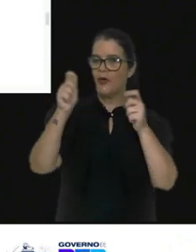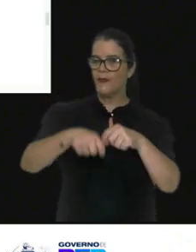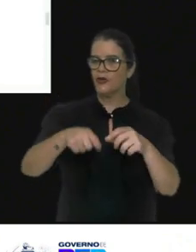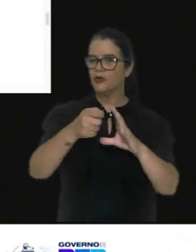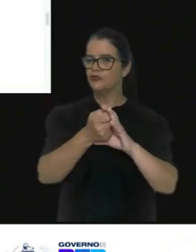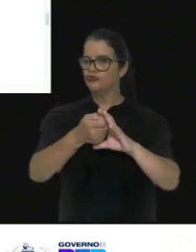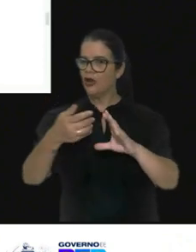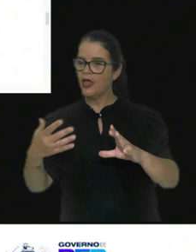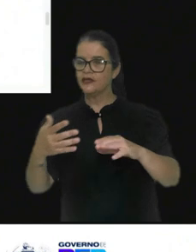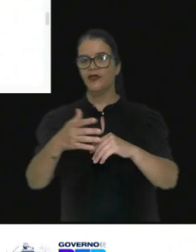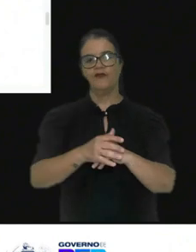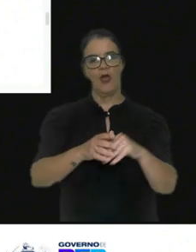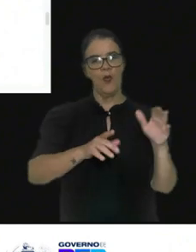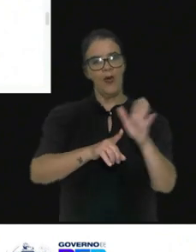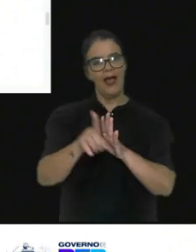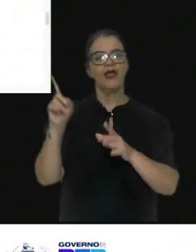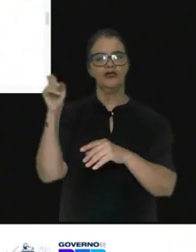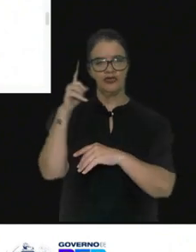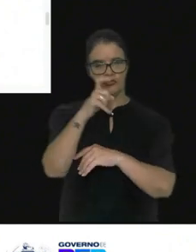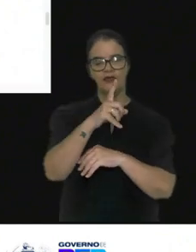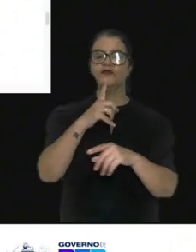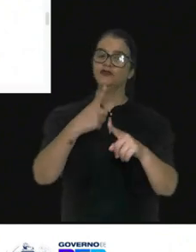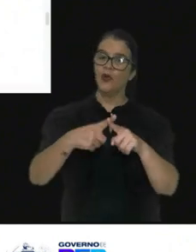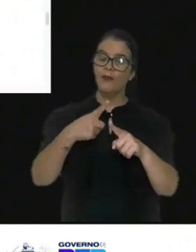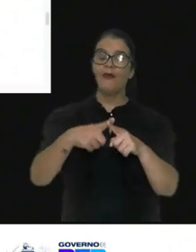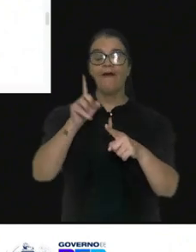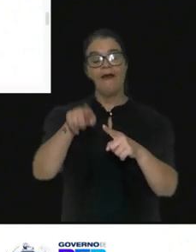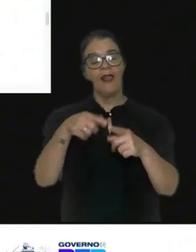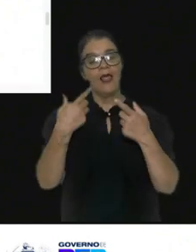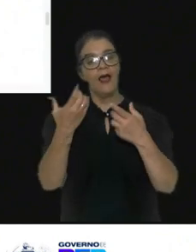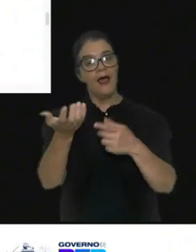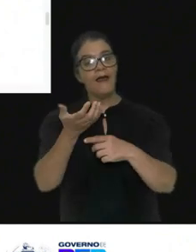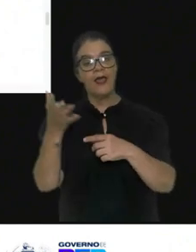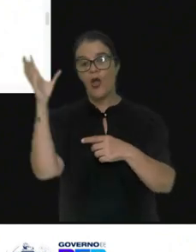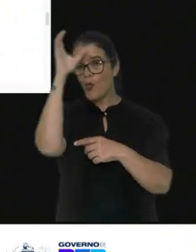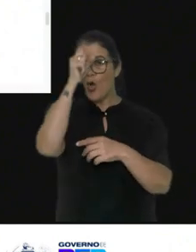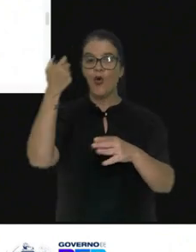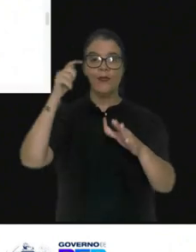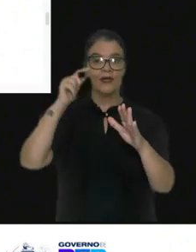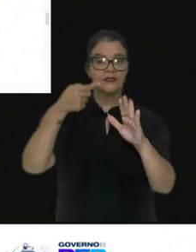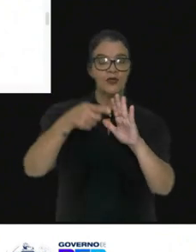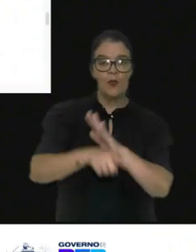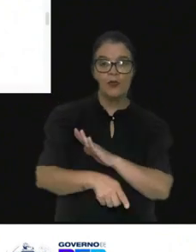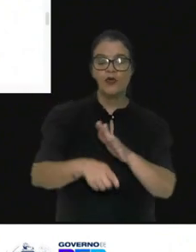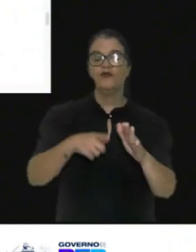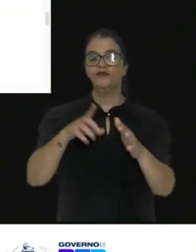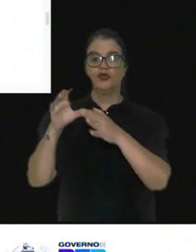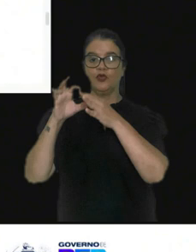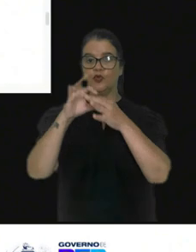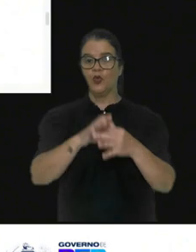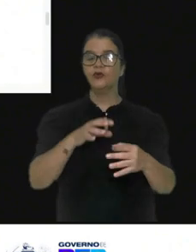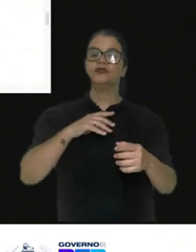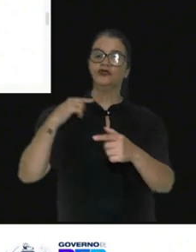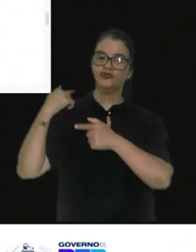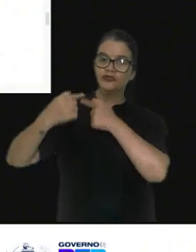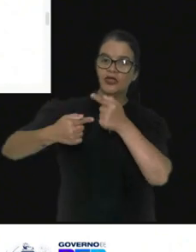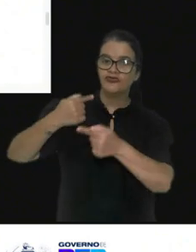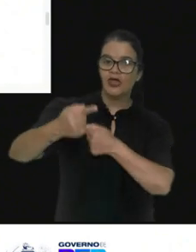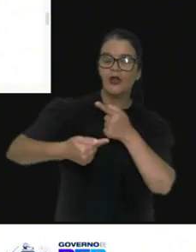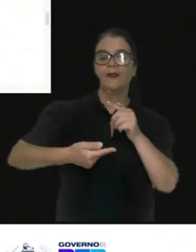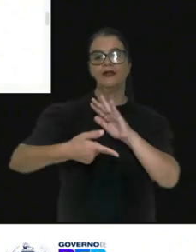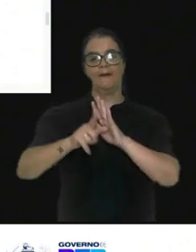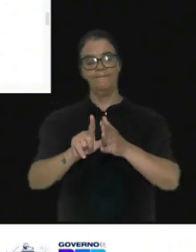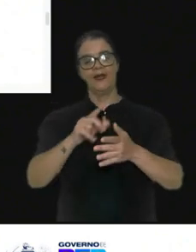questão de imediato nós podemos classificá-la como uma questão difícil pois ela requer uma compreensão profunda